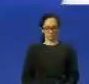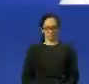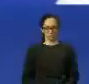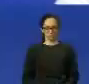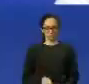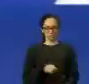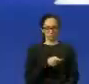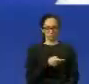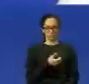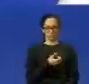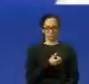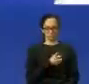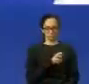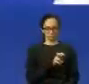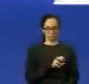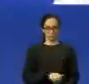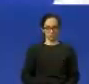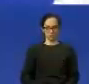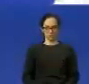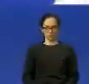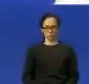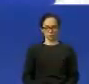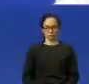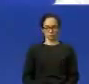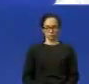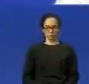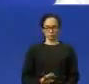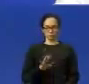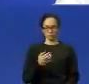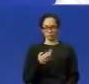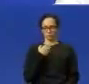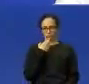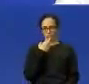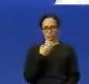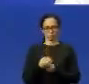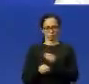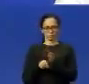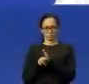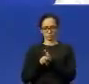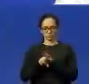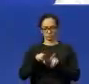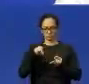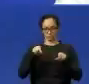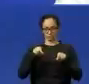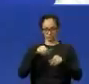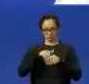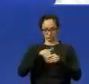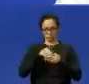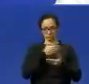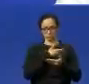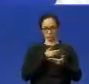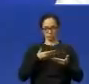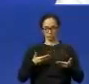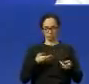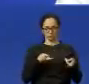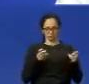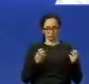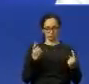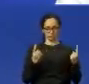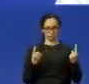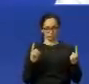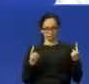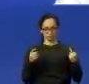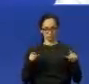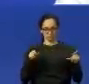Na questão 165, ele traz o resultado de uma pesquisa eleitoral sobre as preferências dos eleitores em relação a dois